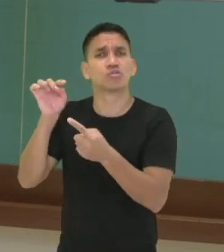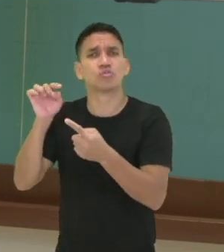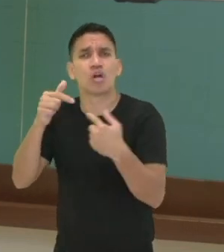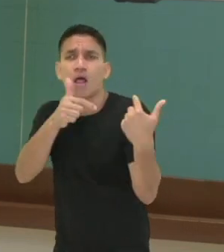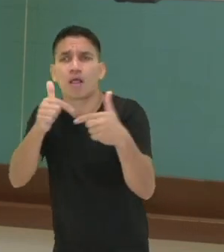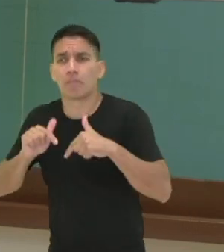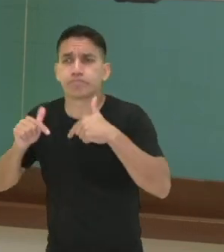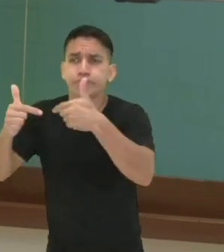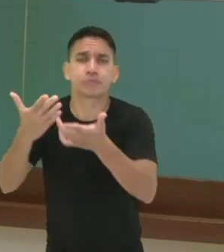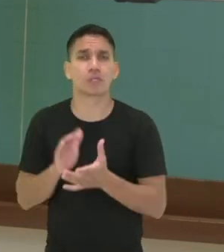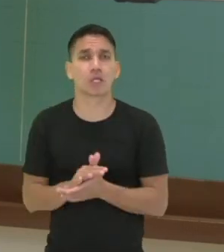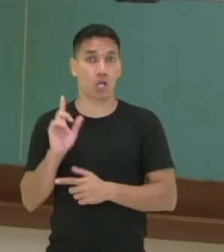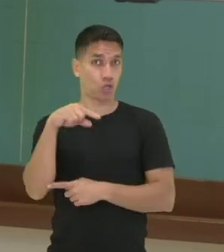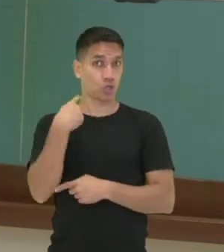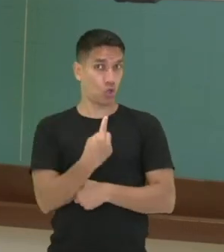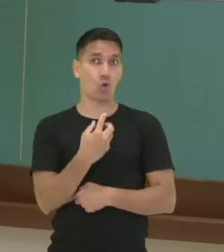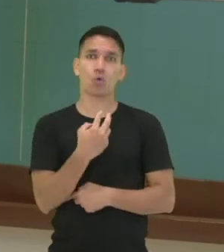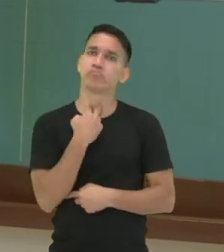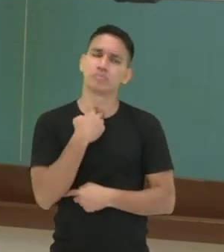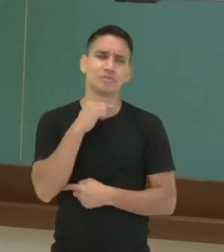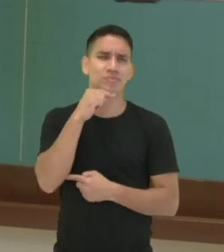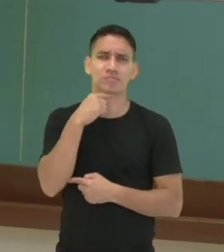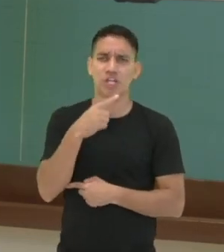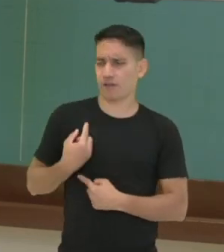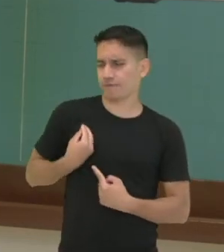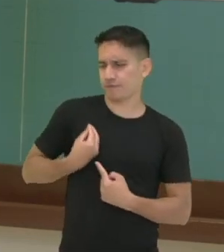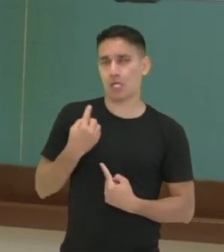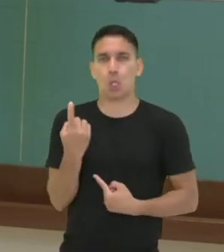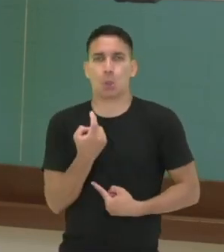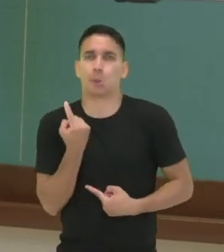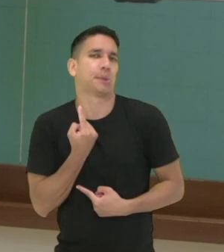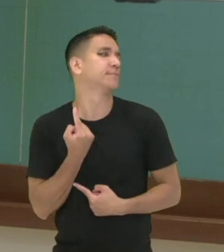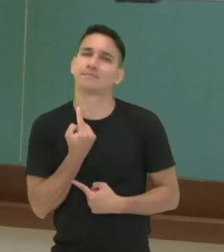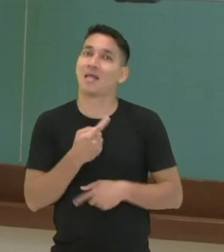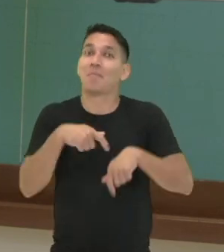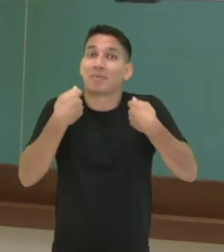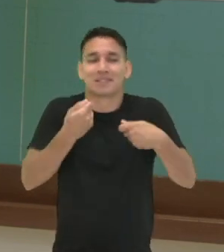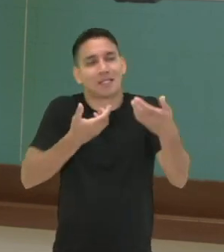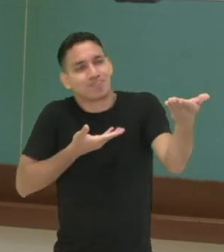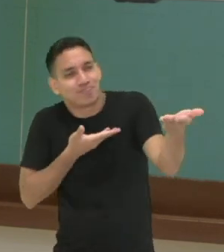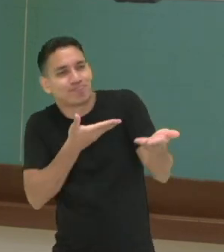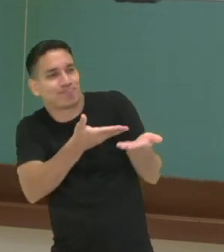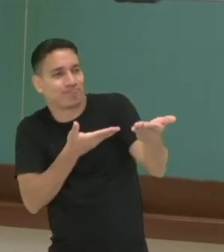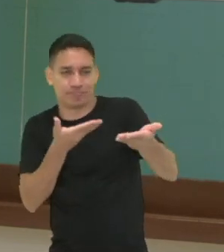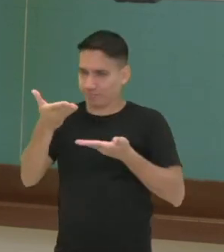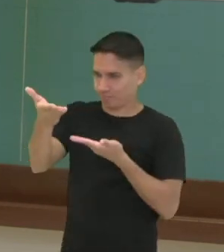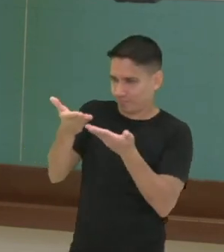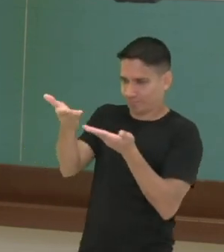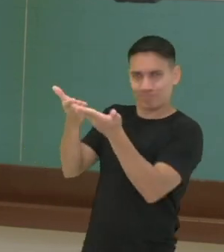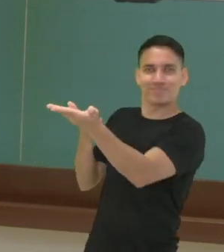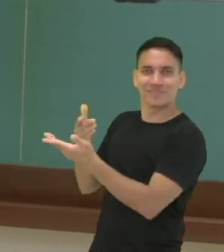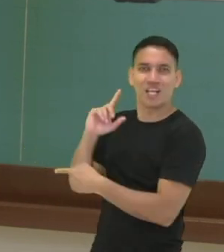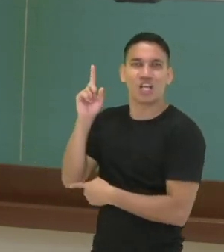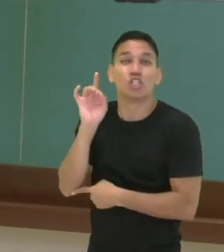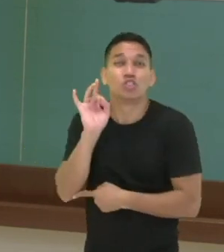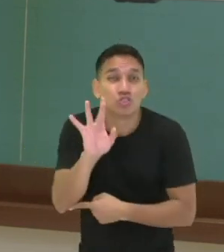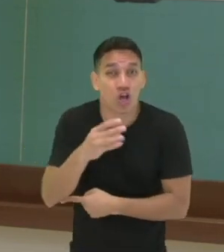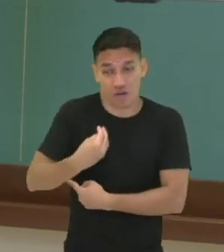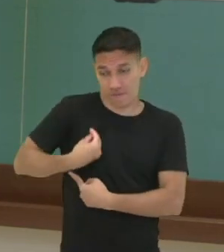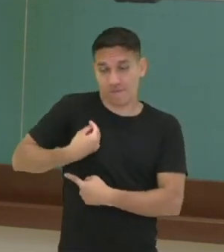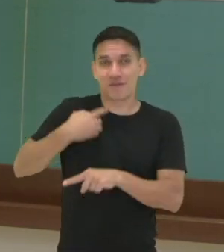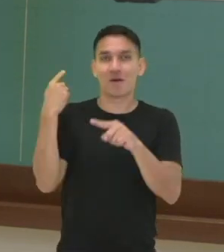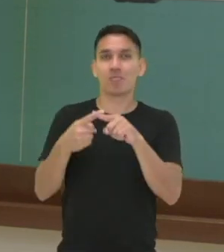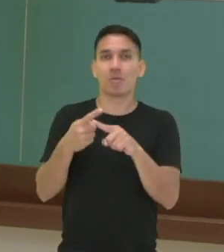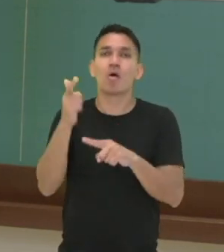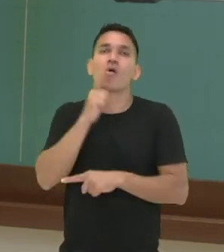no sentido de que nós não conseguimos viver sozinhos, nós precisamos dessa vida em comunidade, né? Só existimos por conta